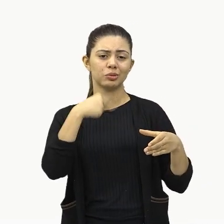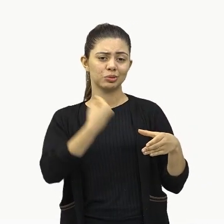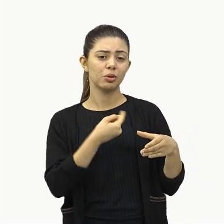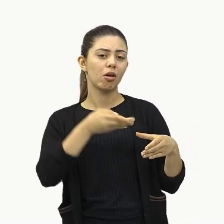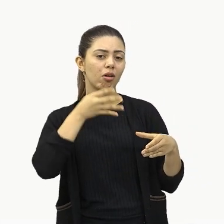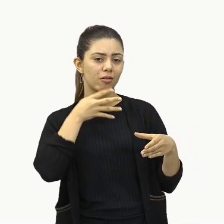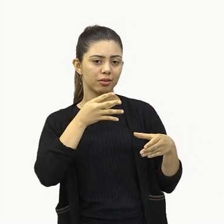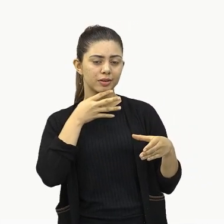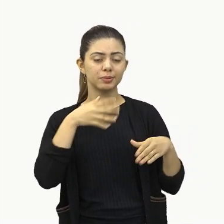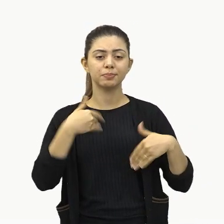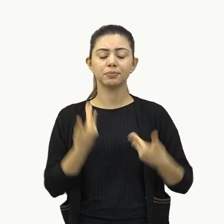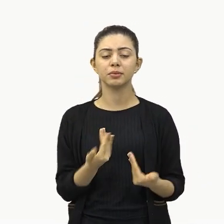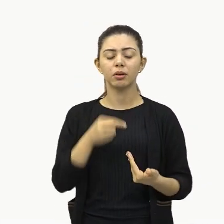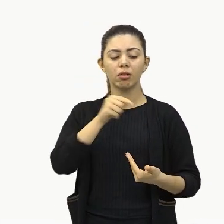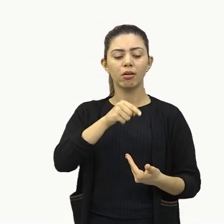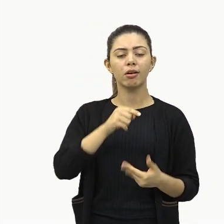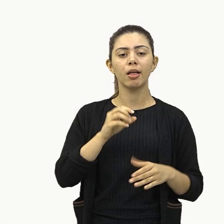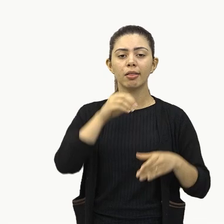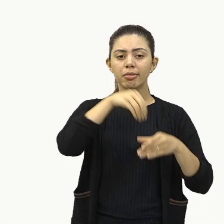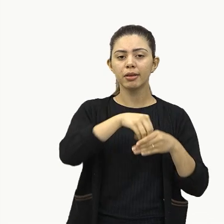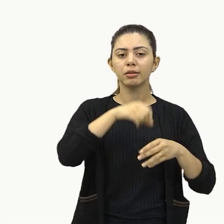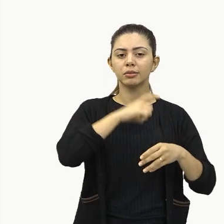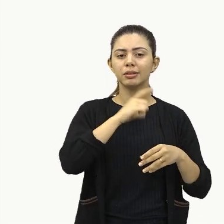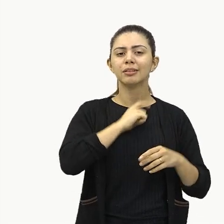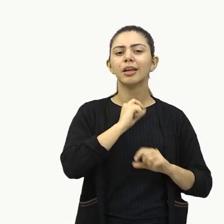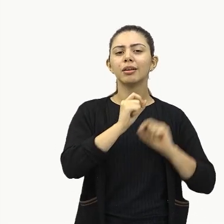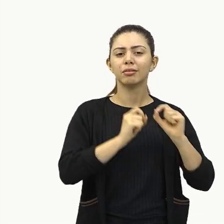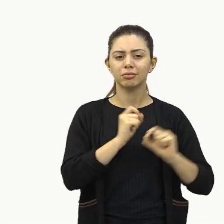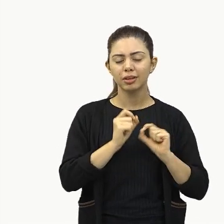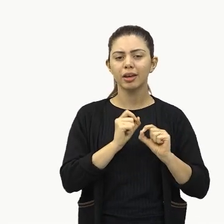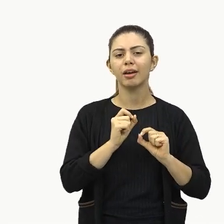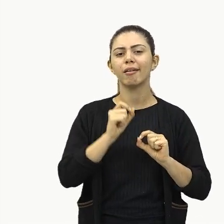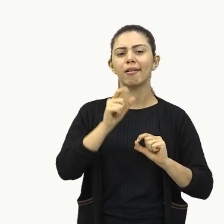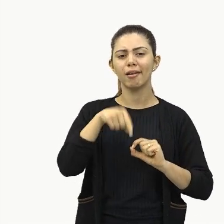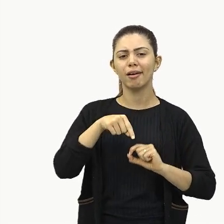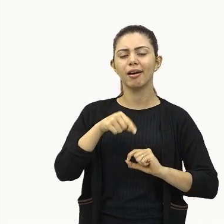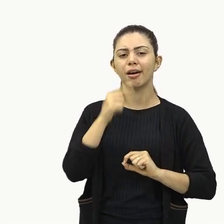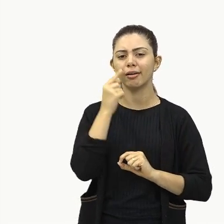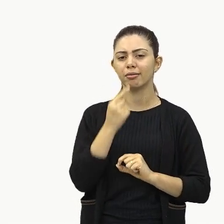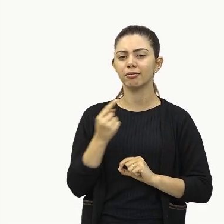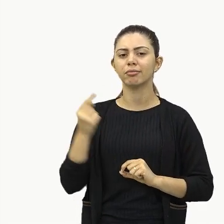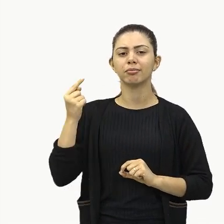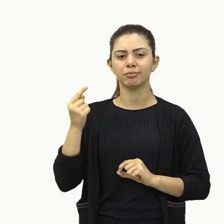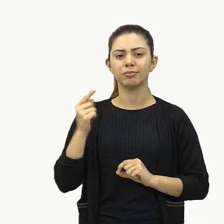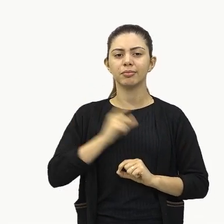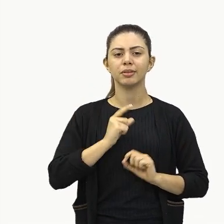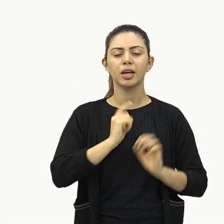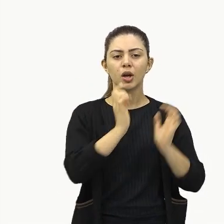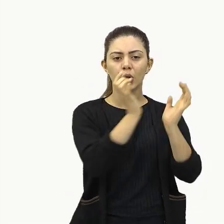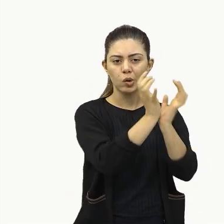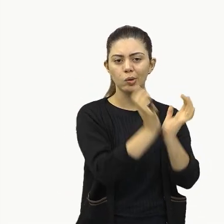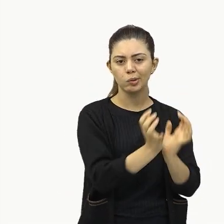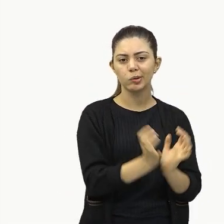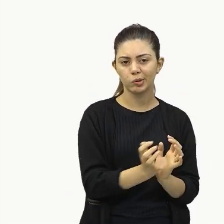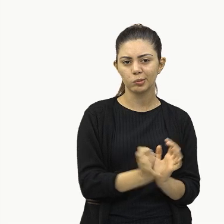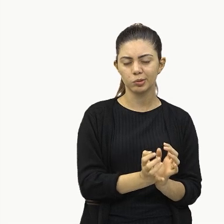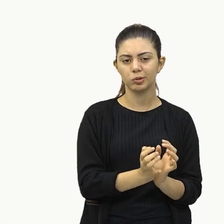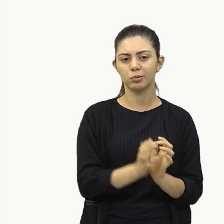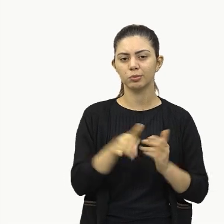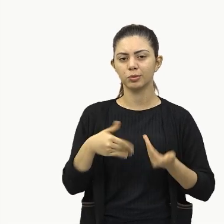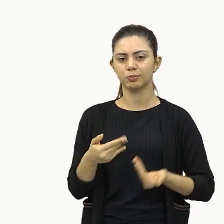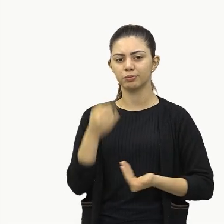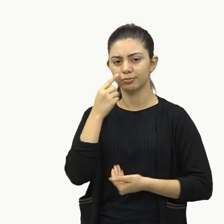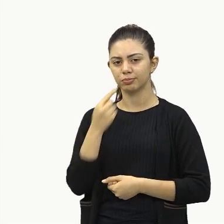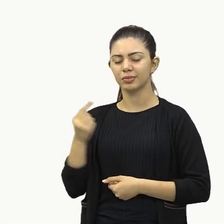conhecemos. E esses conjuntos e esses números, eles se reúnem em conjuntos de acordo ali